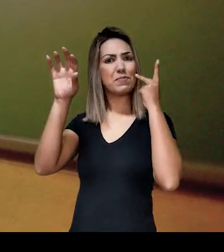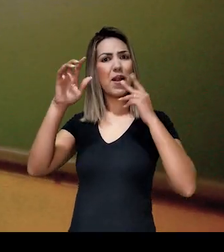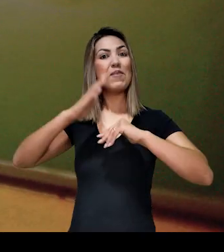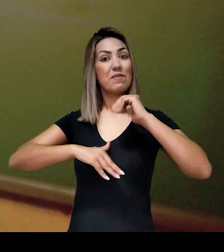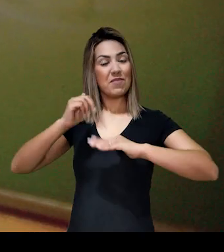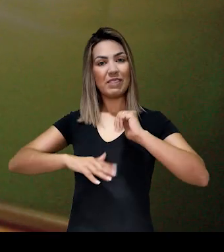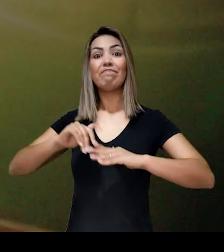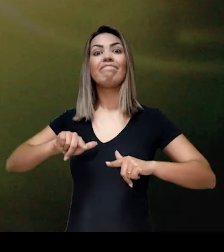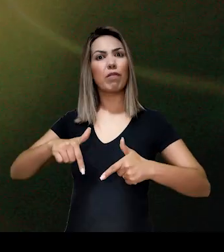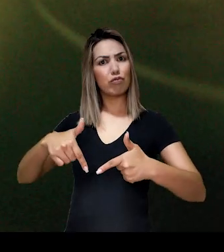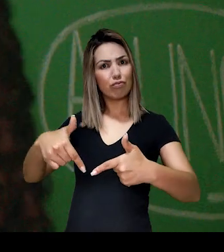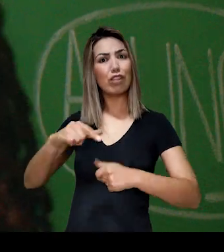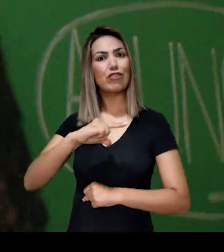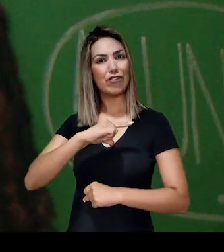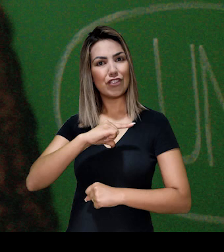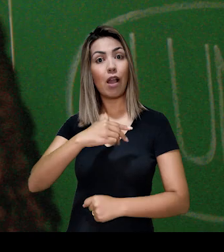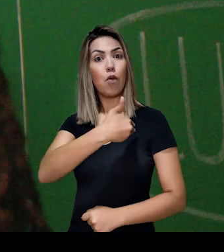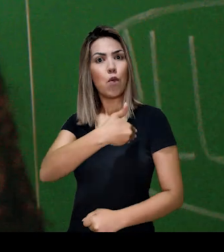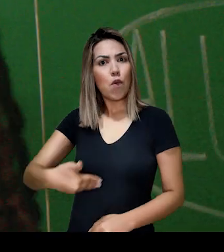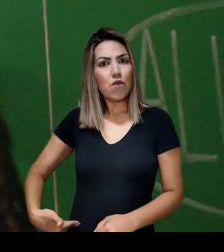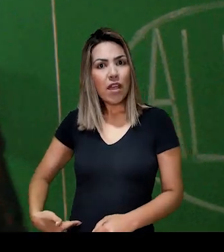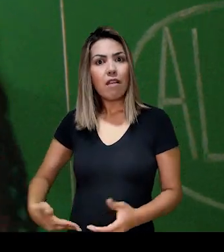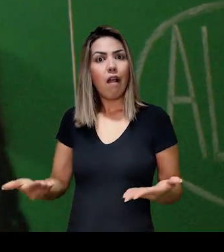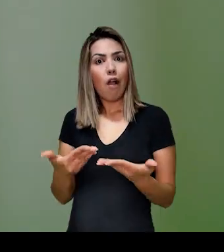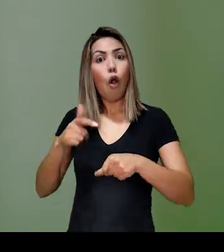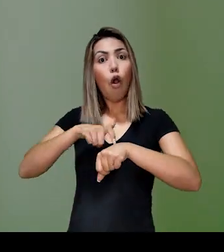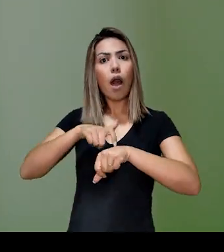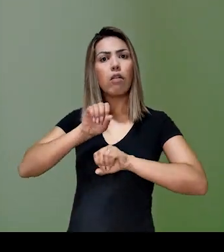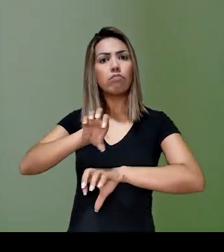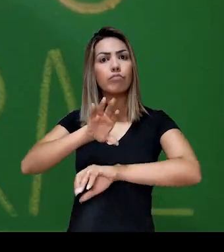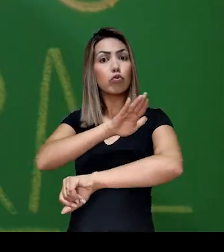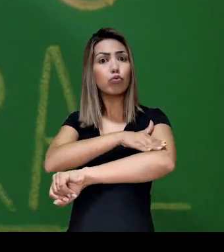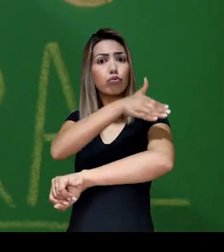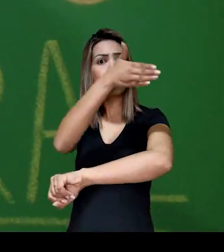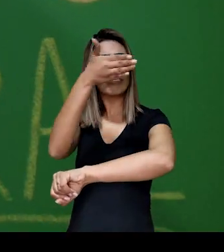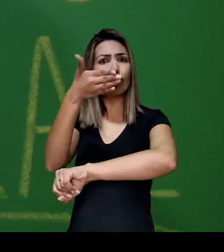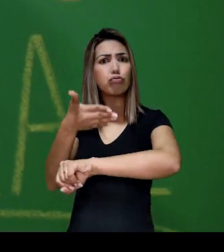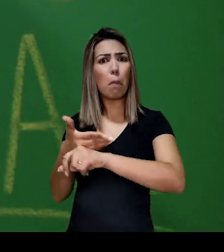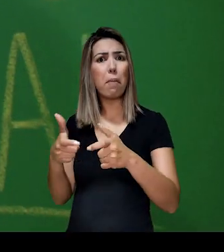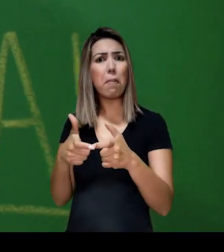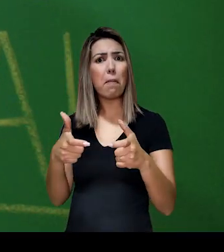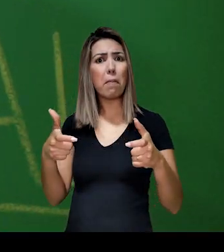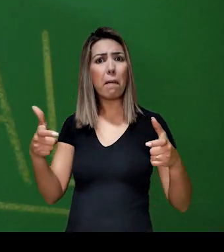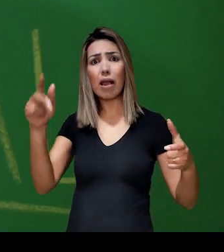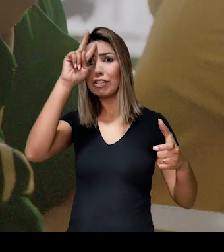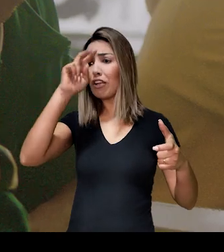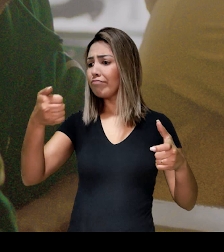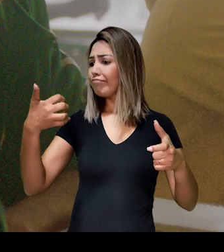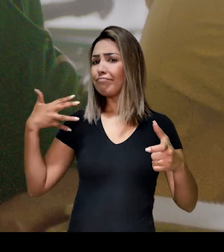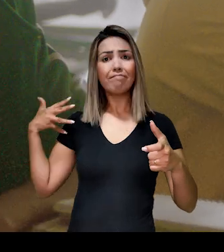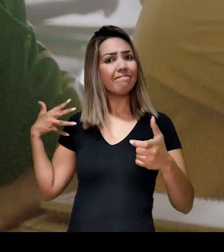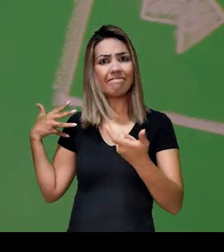São Paulo é um estado que faz. E o governo promoveu a maior expansão do ensino em tempo integral da história. O número